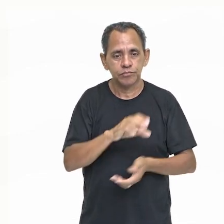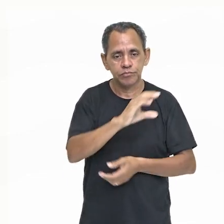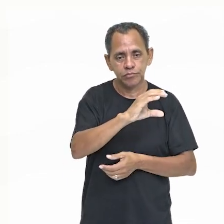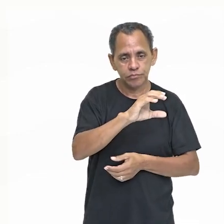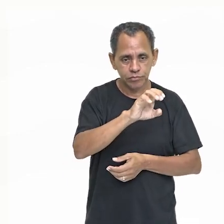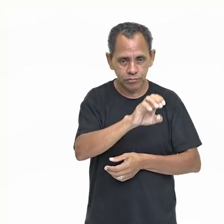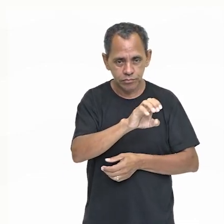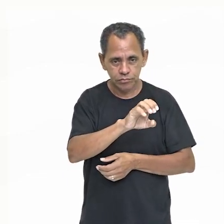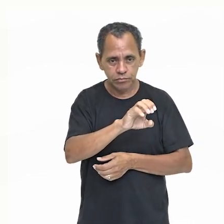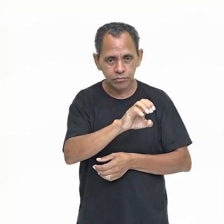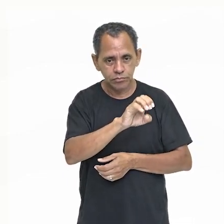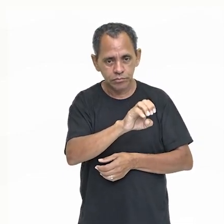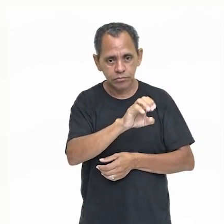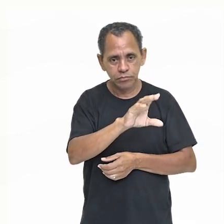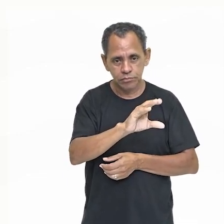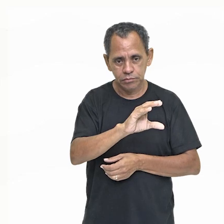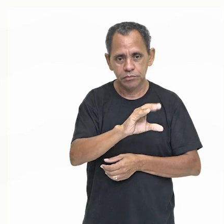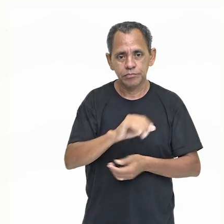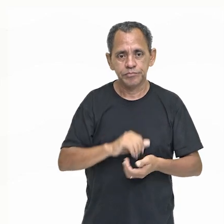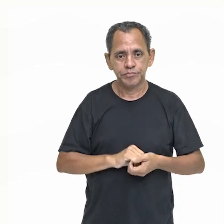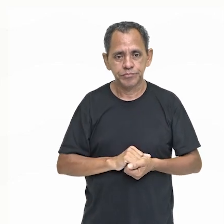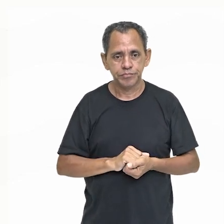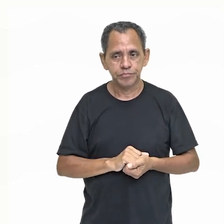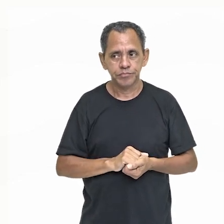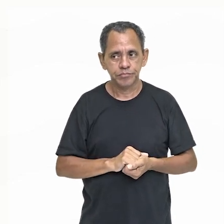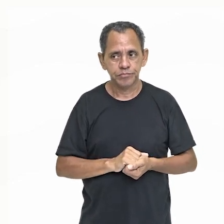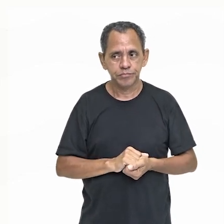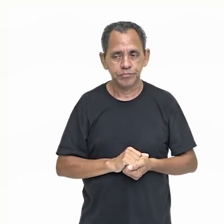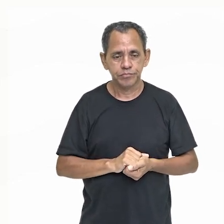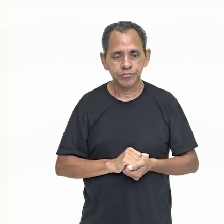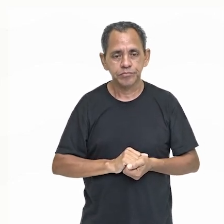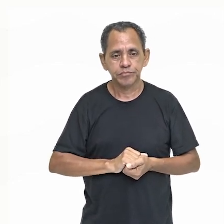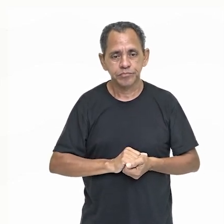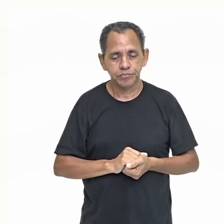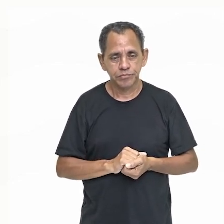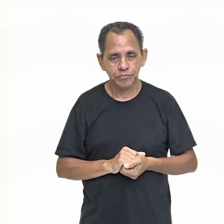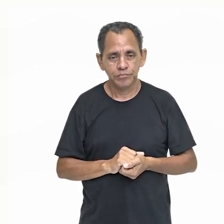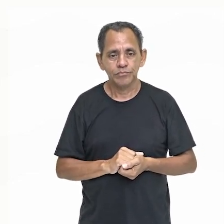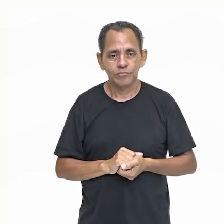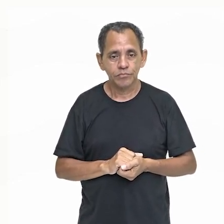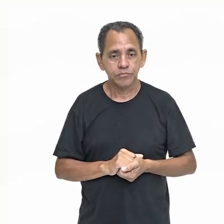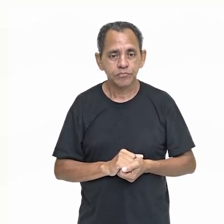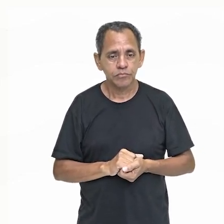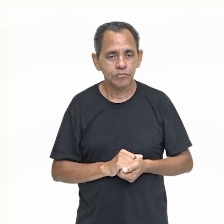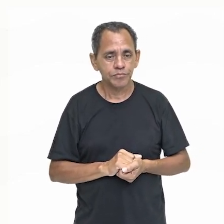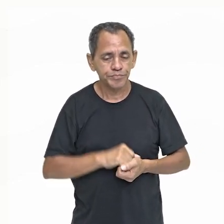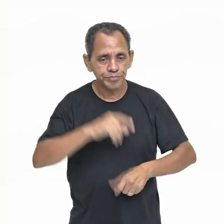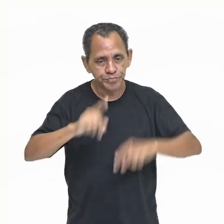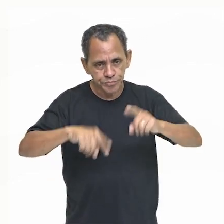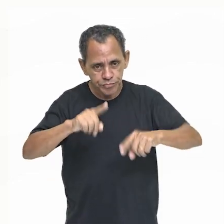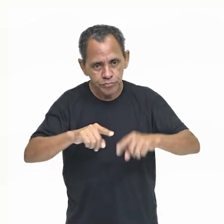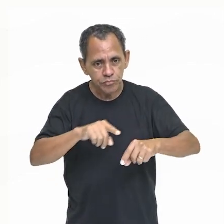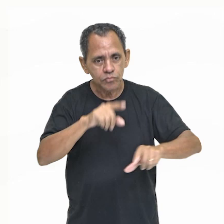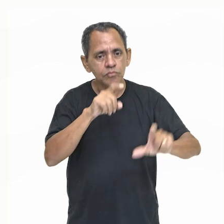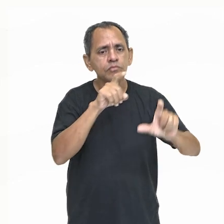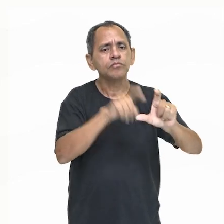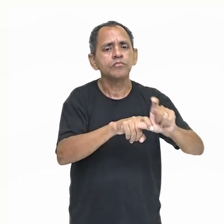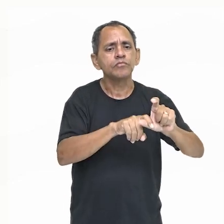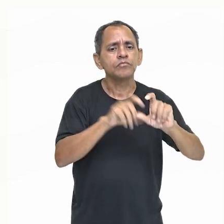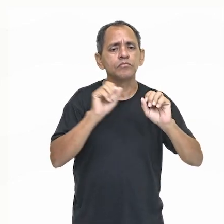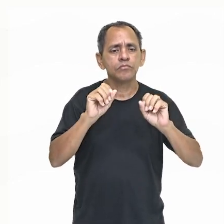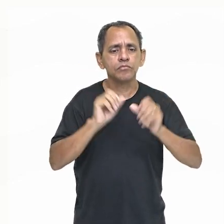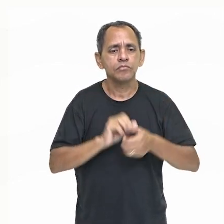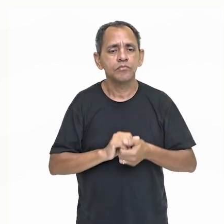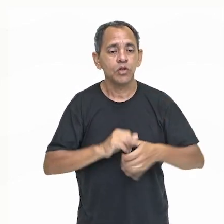cinética a energia cinética pessoal de um corpo ela está intimamente associado ao depende do